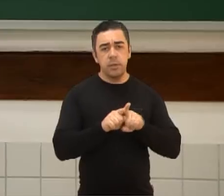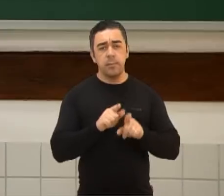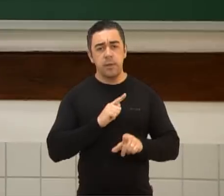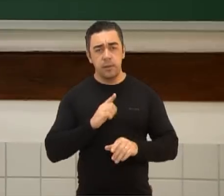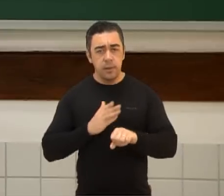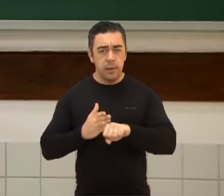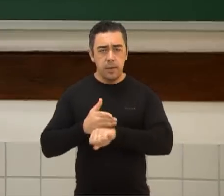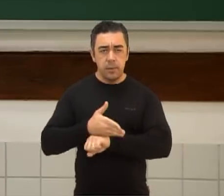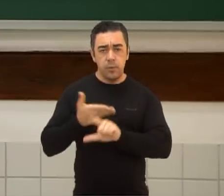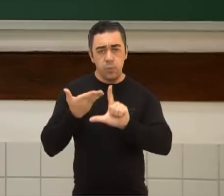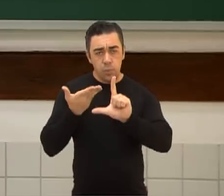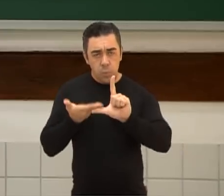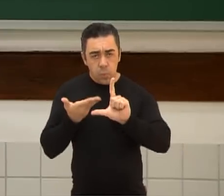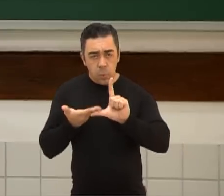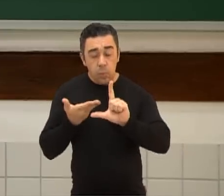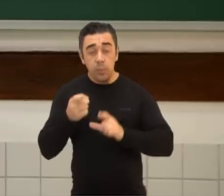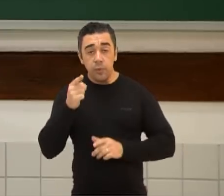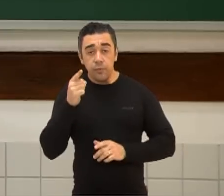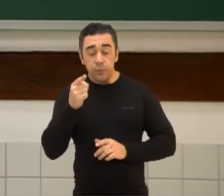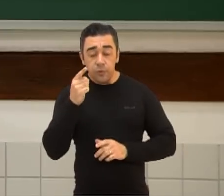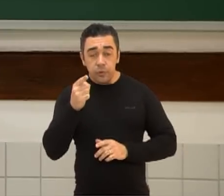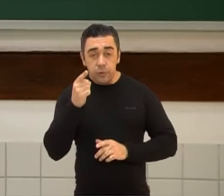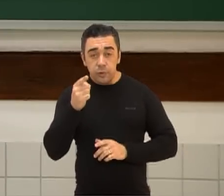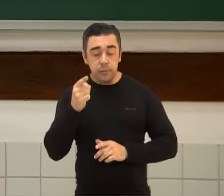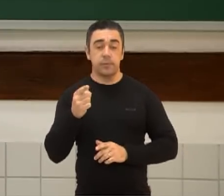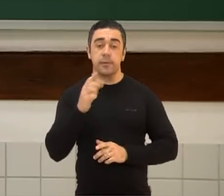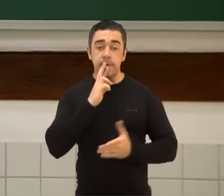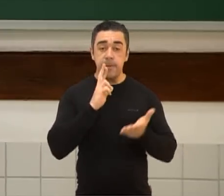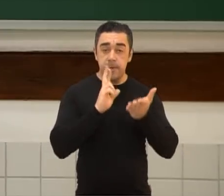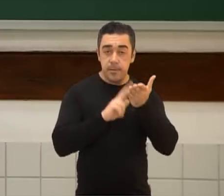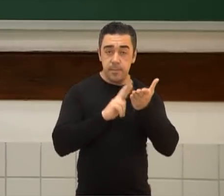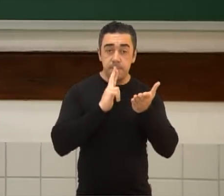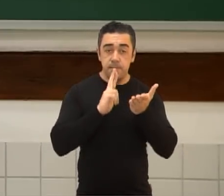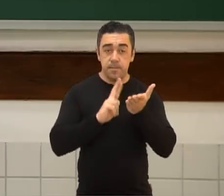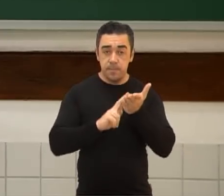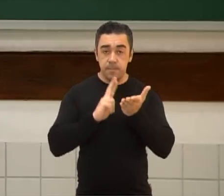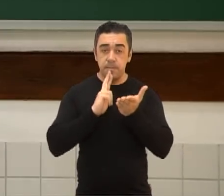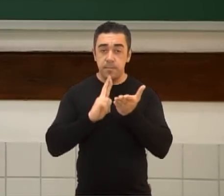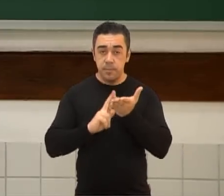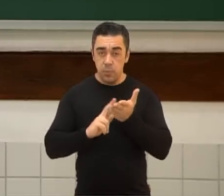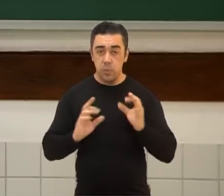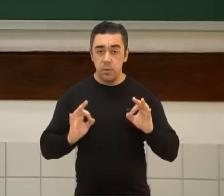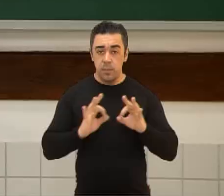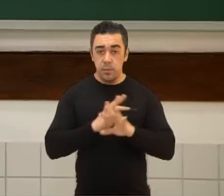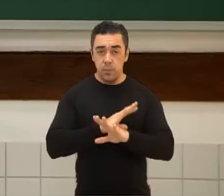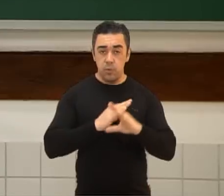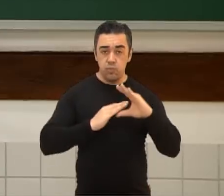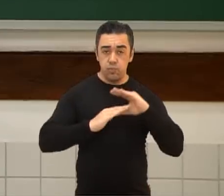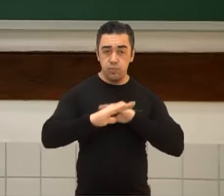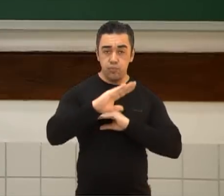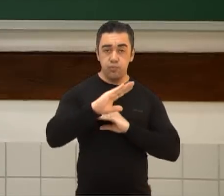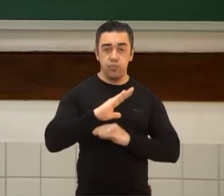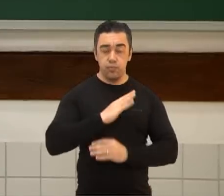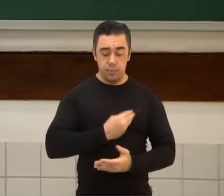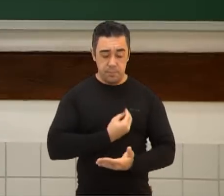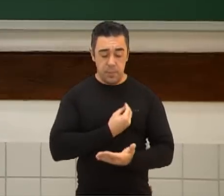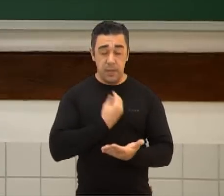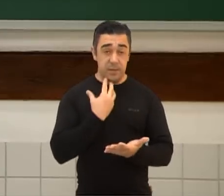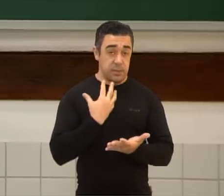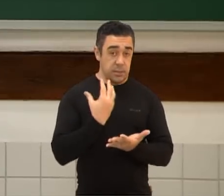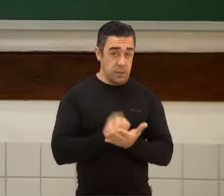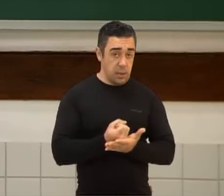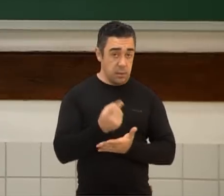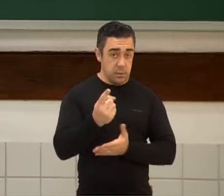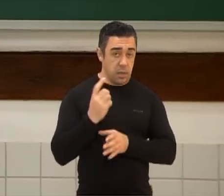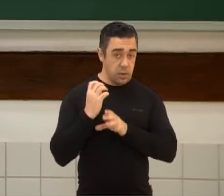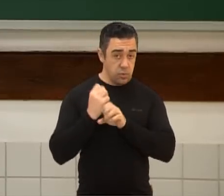ou pelo Aula Paraná, lembre-se de fazer as suas atividades, pois além de nota, contabiliza a sua